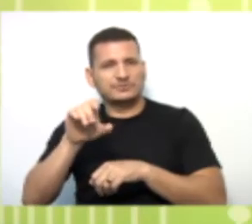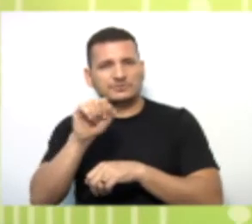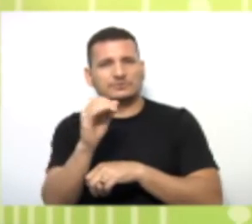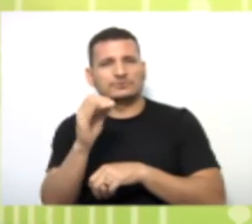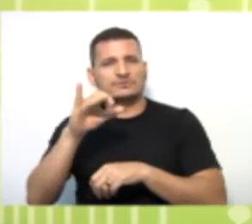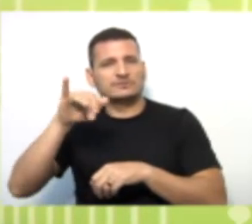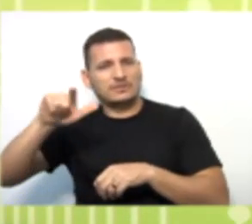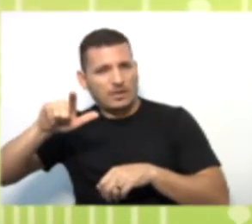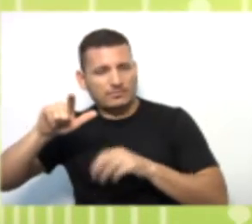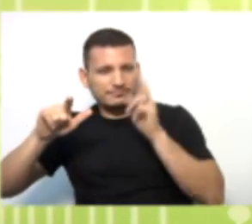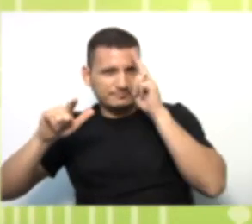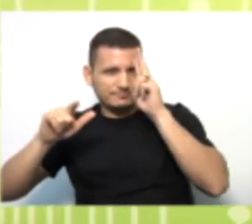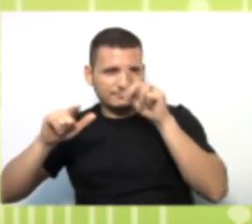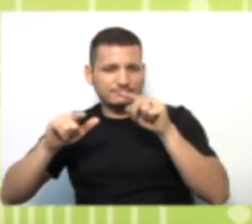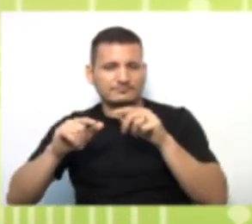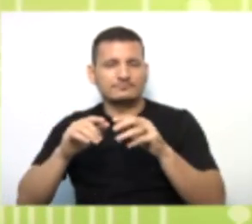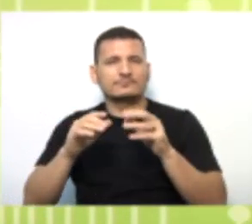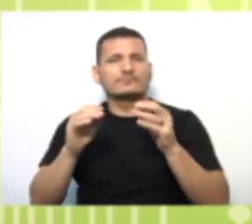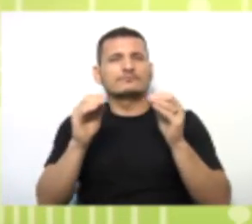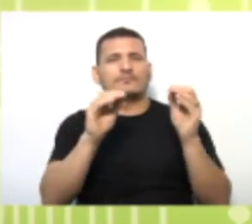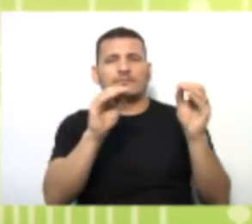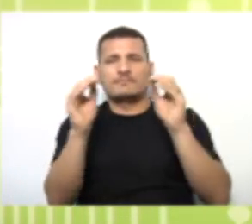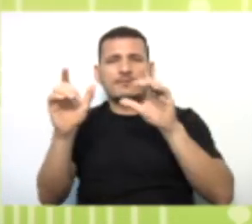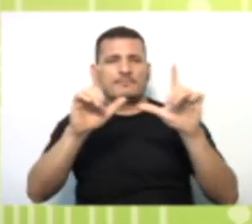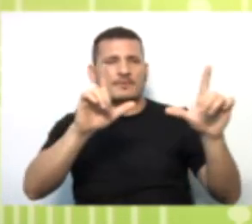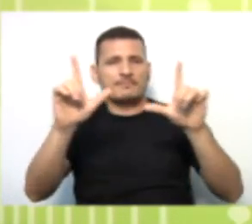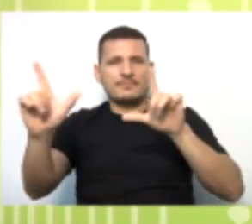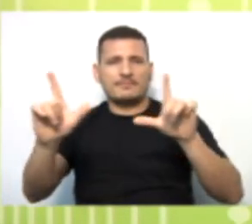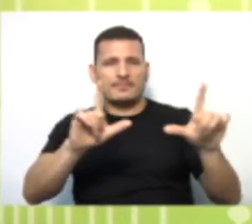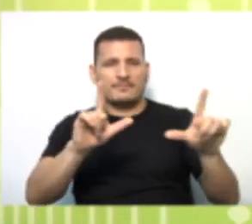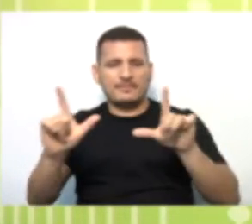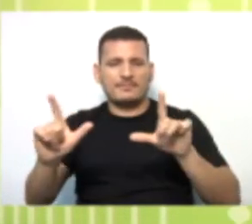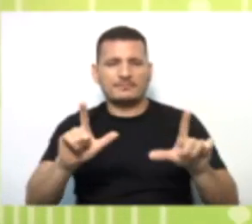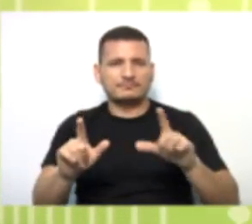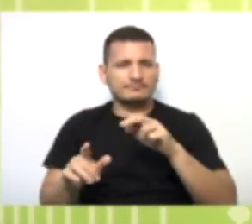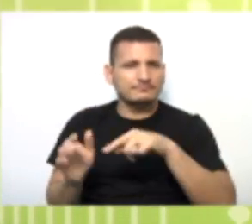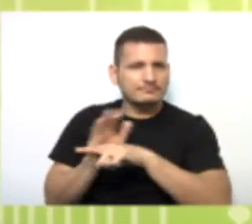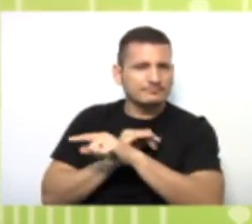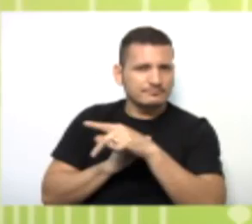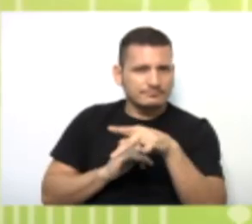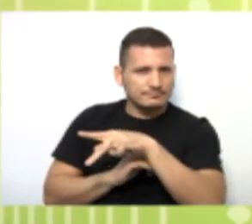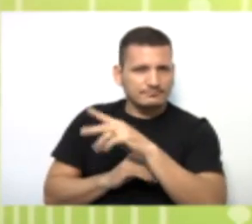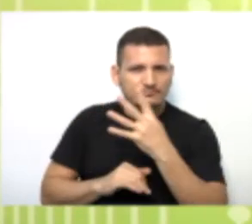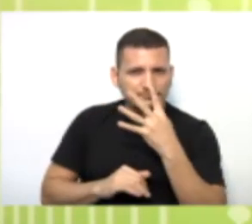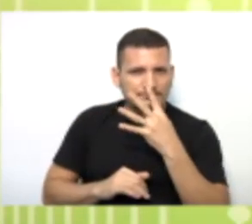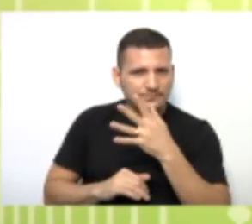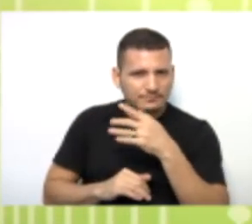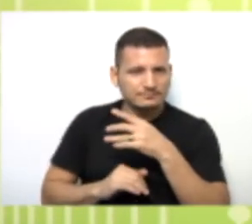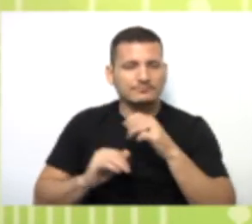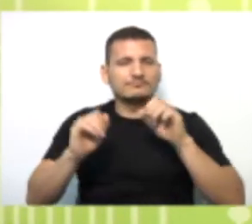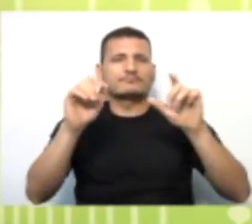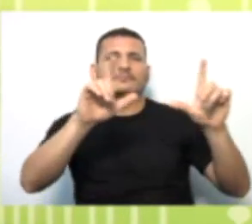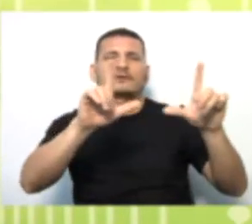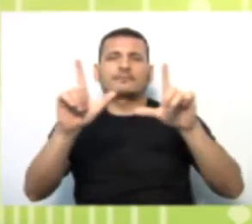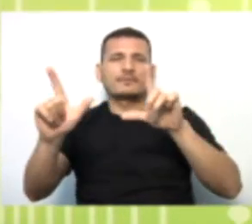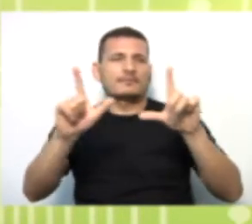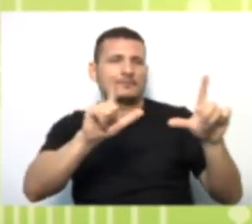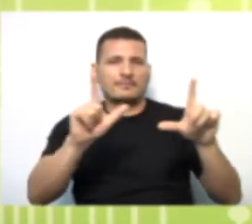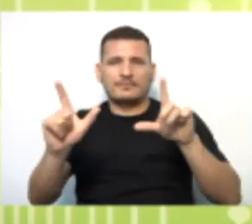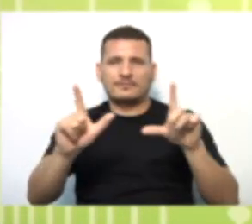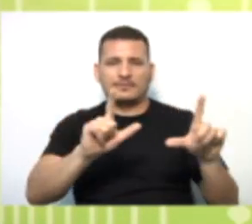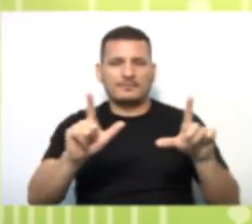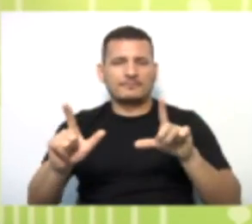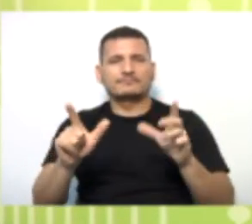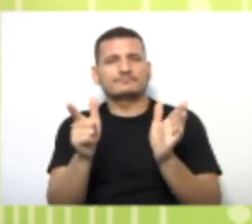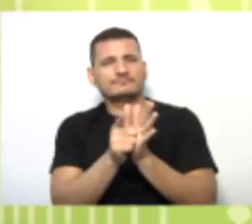parte onde ele coloca vários quadros, né, professor? Você já assistiu esse filme já? Com certeza. Ele coloca vários quadros e lá ele coloca